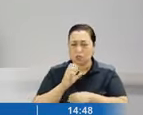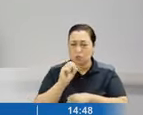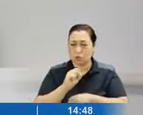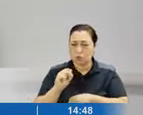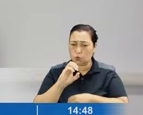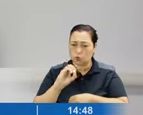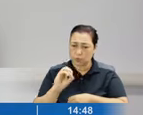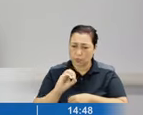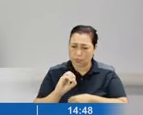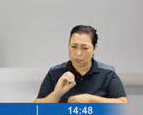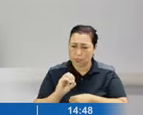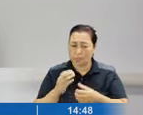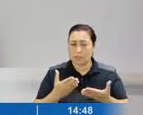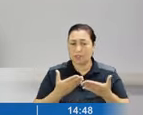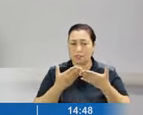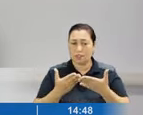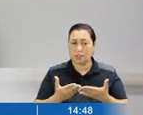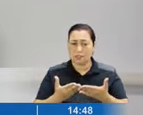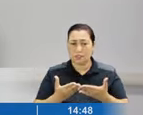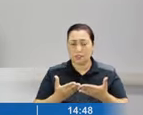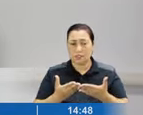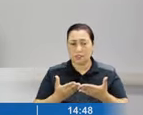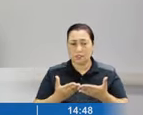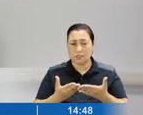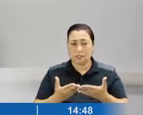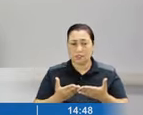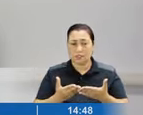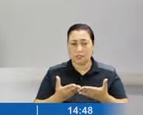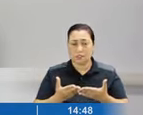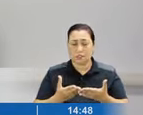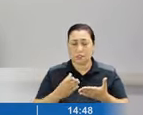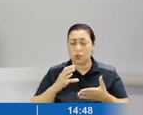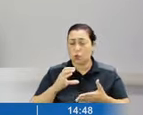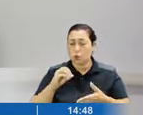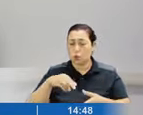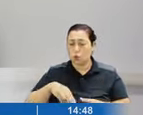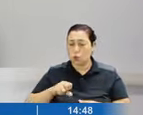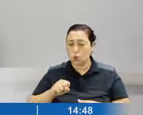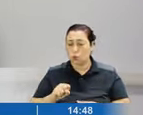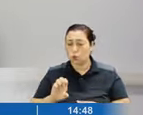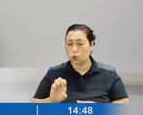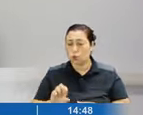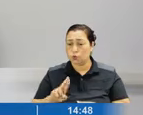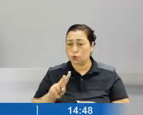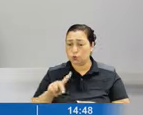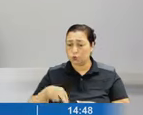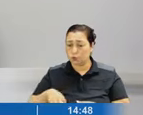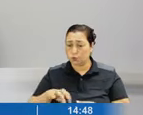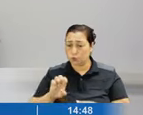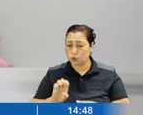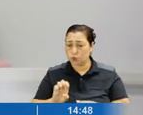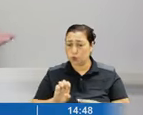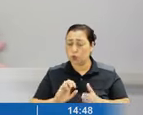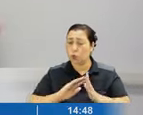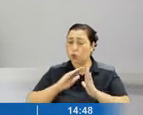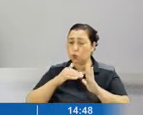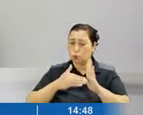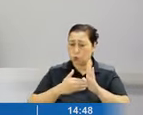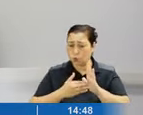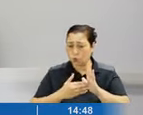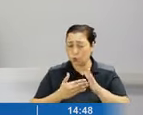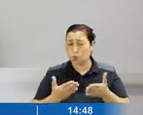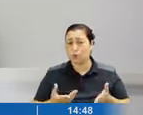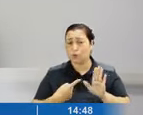os agrotóxicos, esses conservantes, tudo isso parece, todos os estudos têm